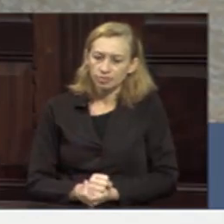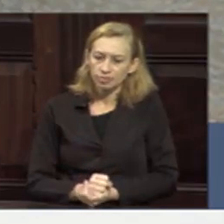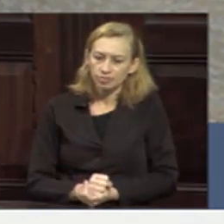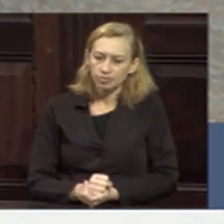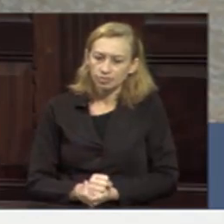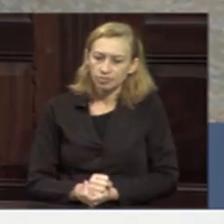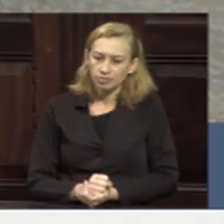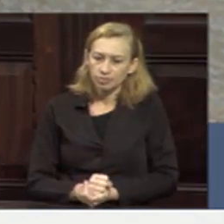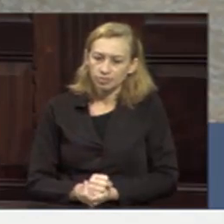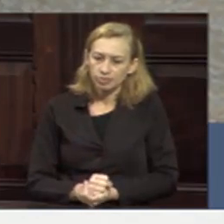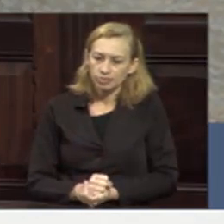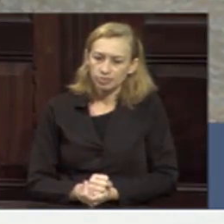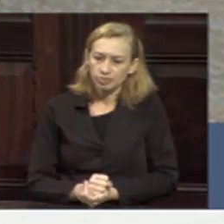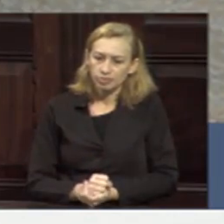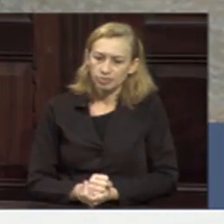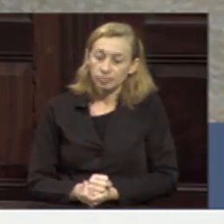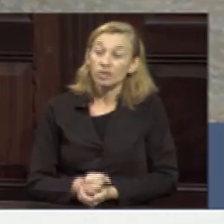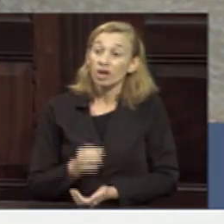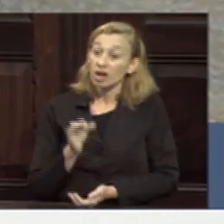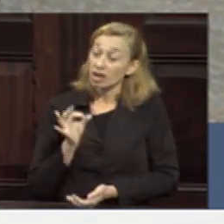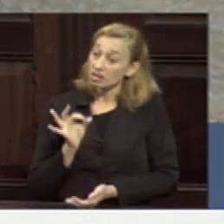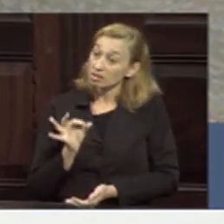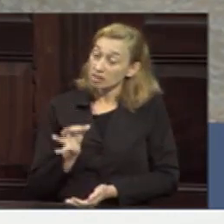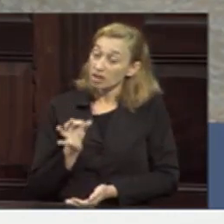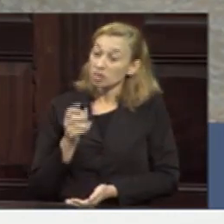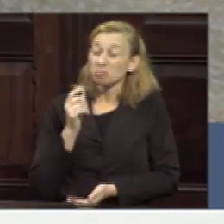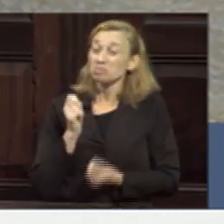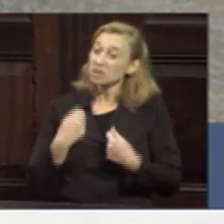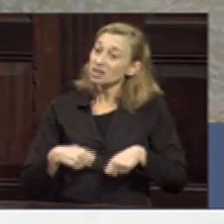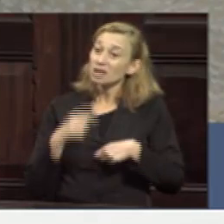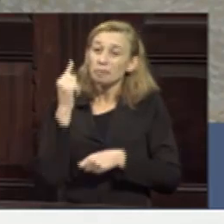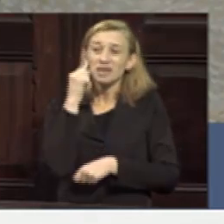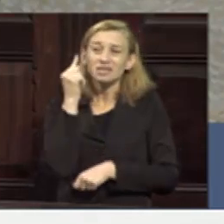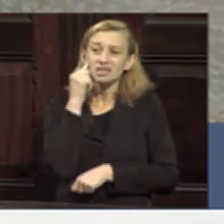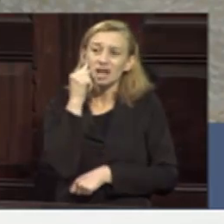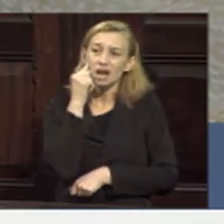reflexo nas urnas. É preciso pensar nisso.